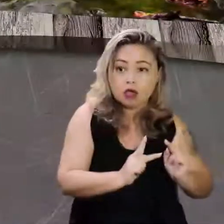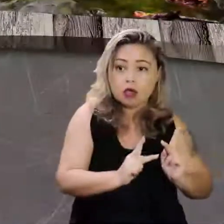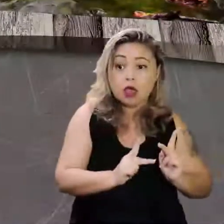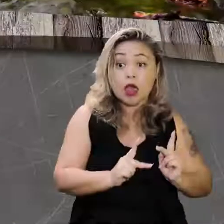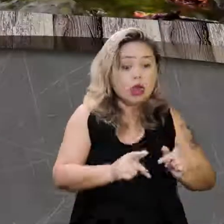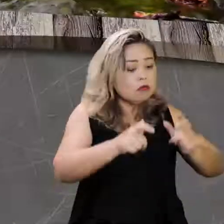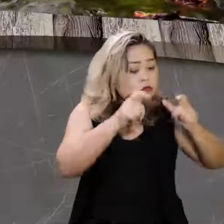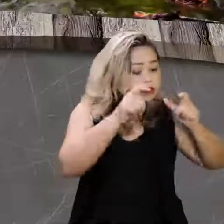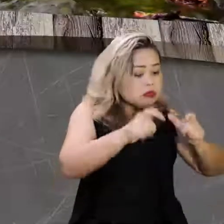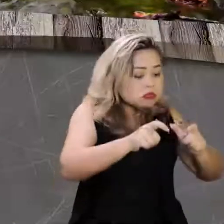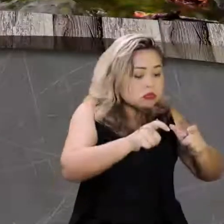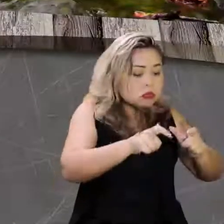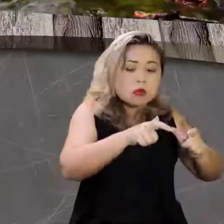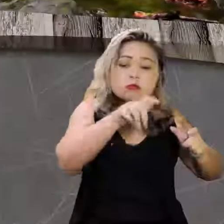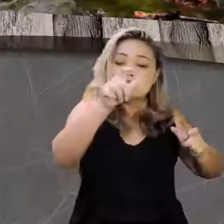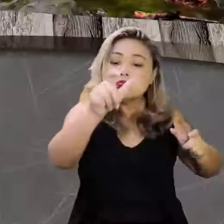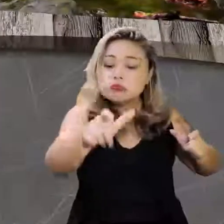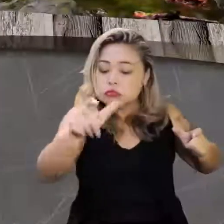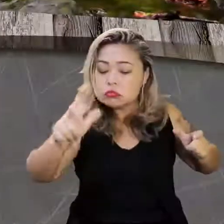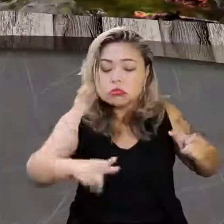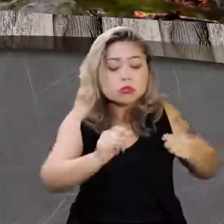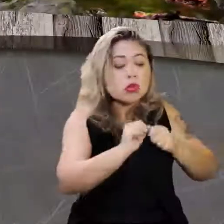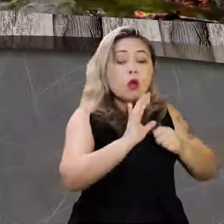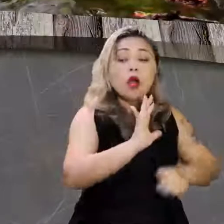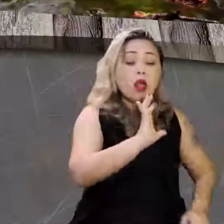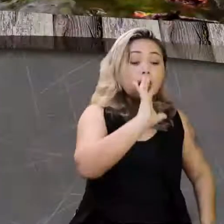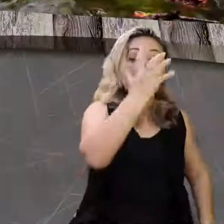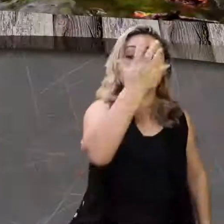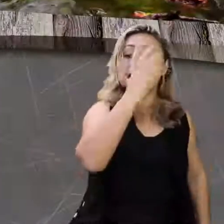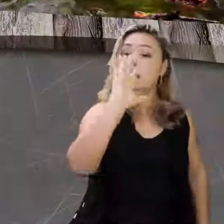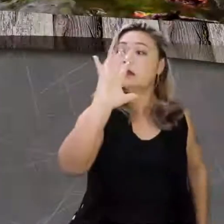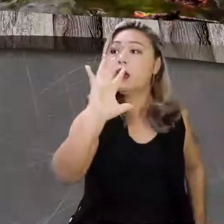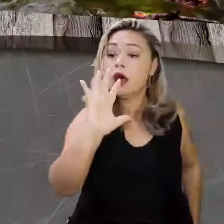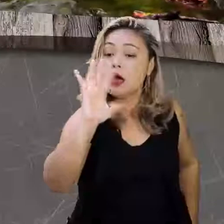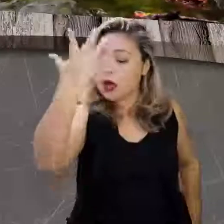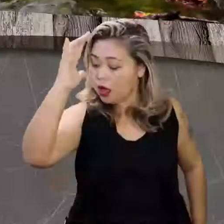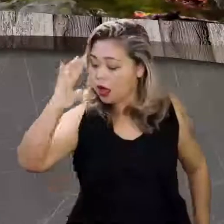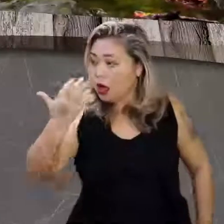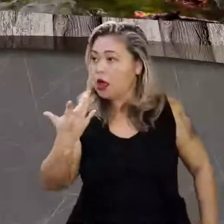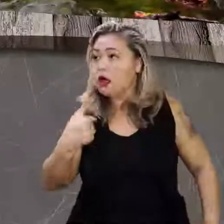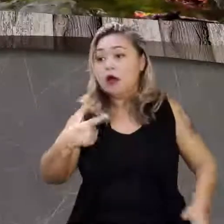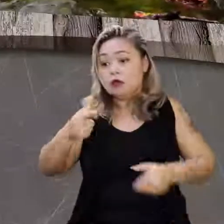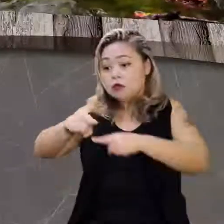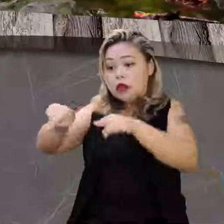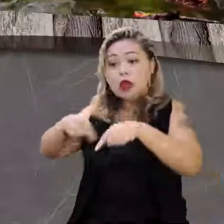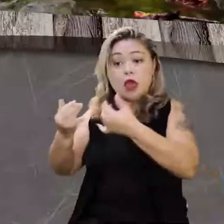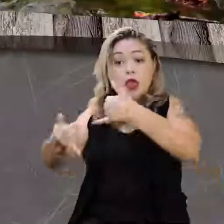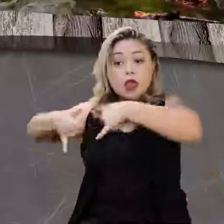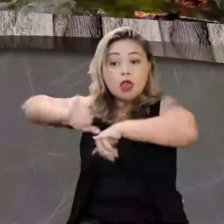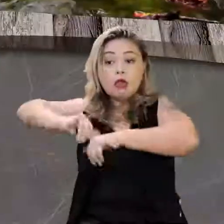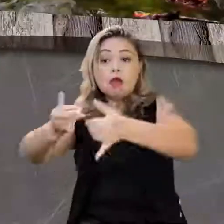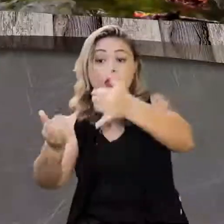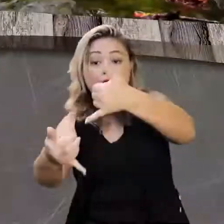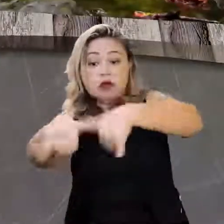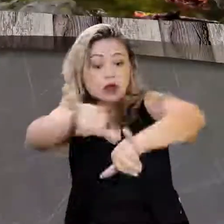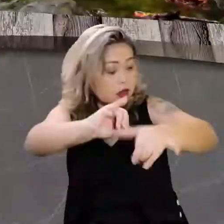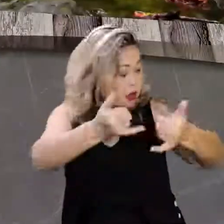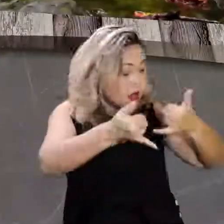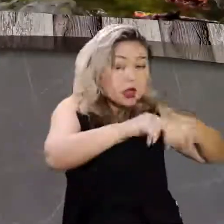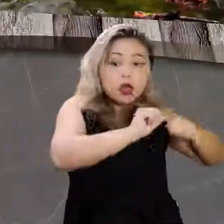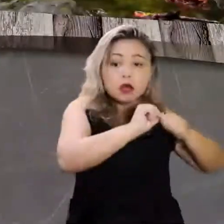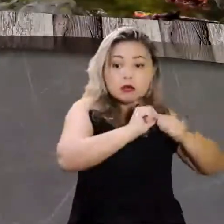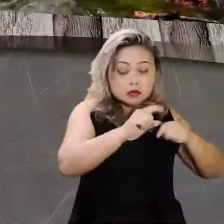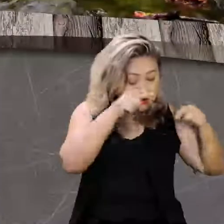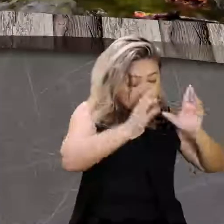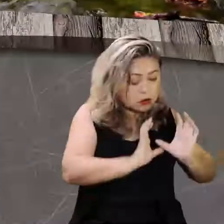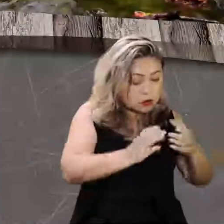Nesses ambientes não existem fatores climáticos, não existem fatores físicos, químicos, que esses organismos que